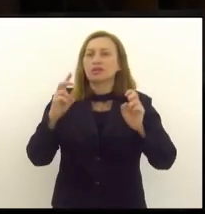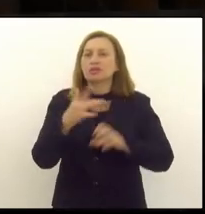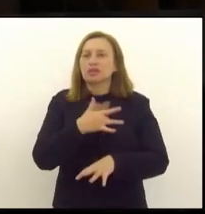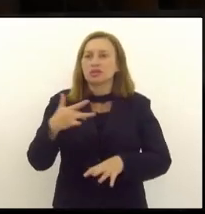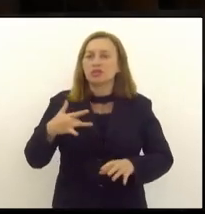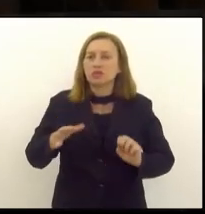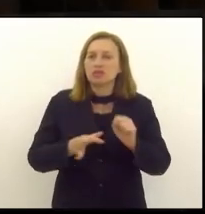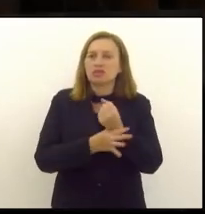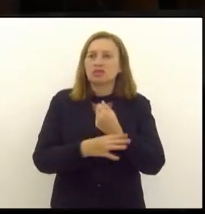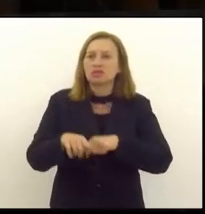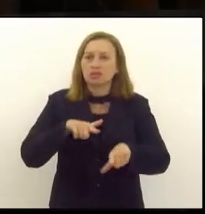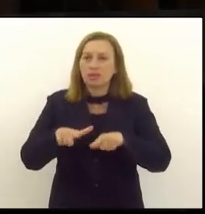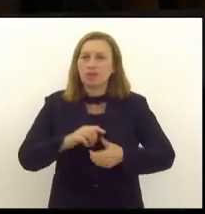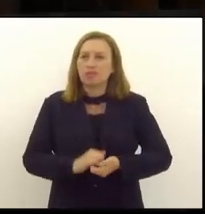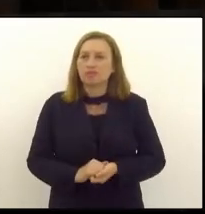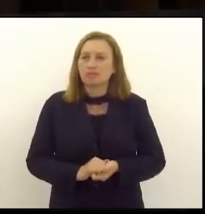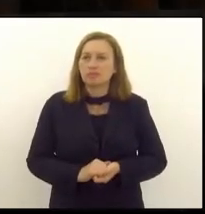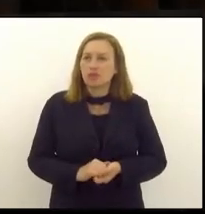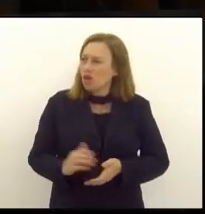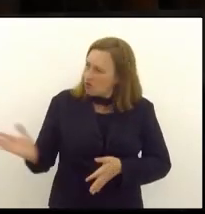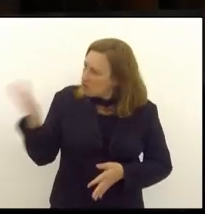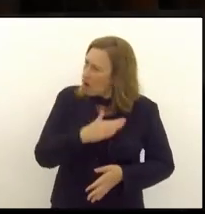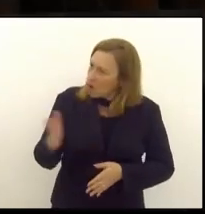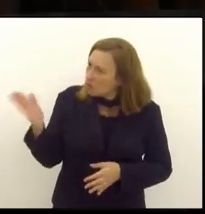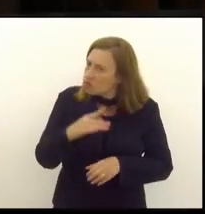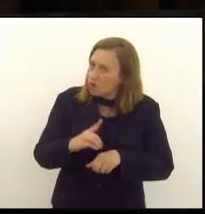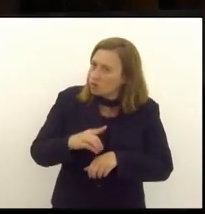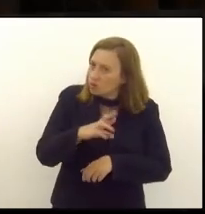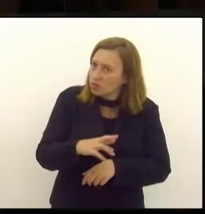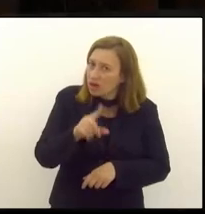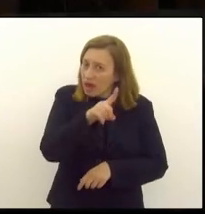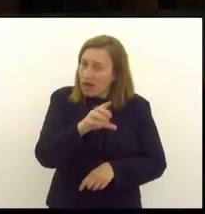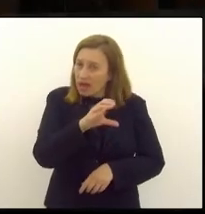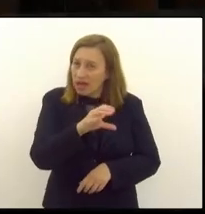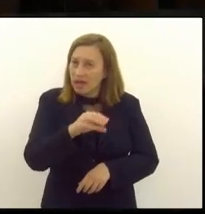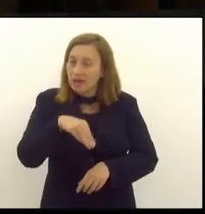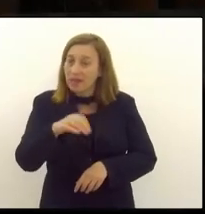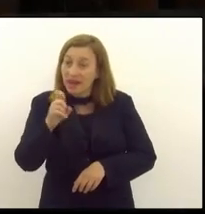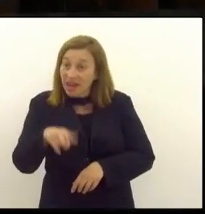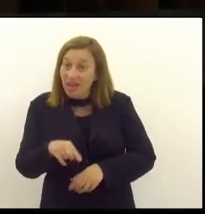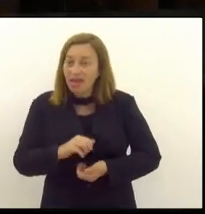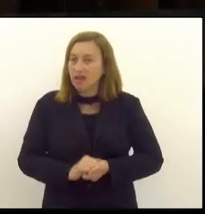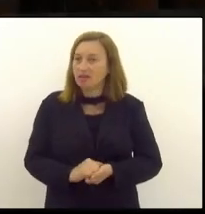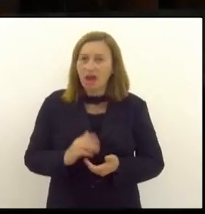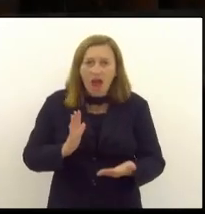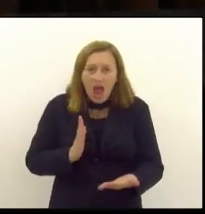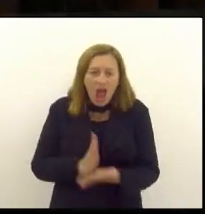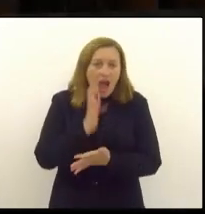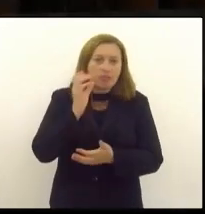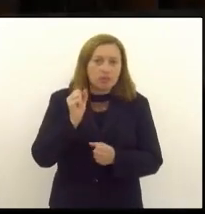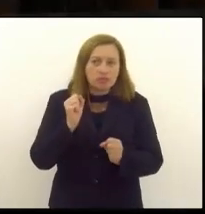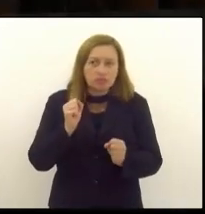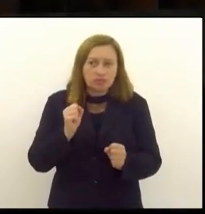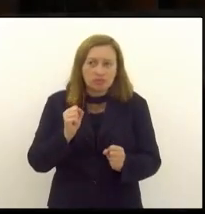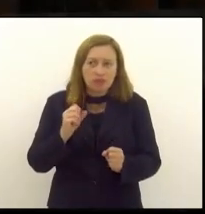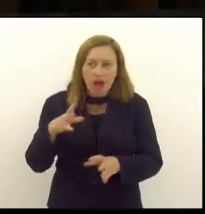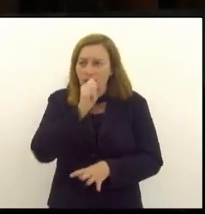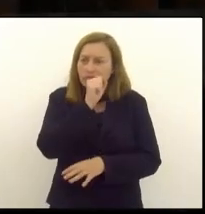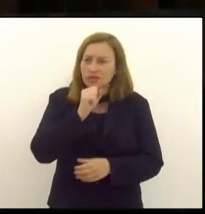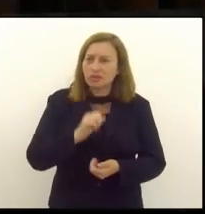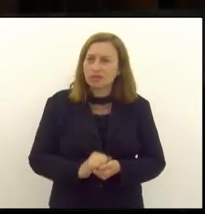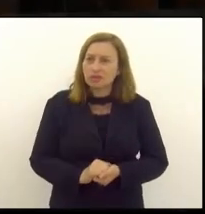da segurança no trabalho. Bora, doutora, vamos fazer lá em Macaé? Assim, imediata reação. Aquela pessoa